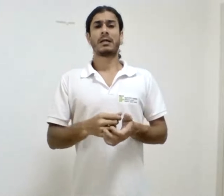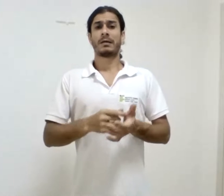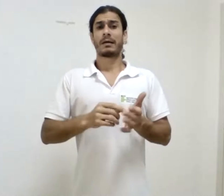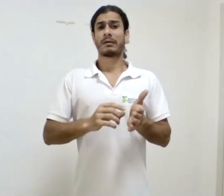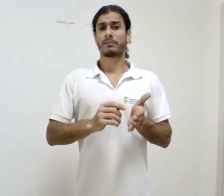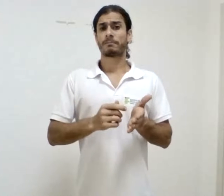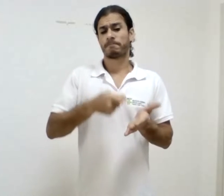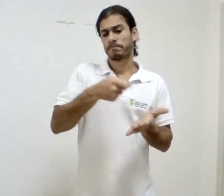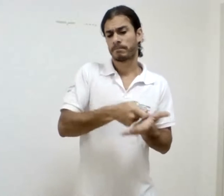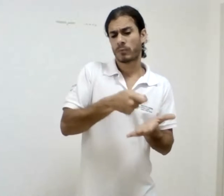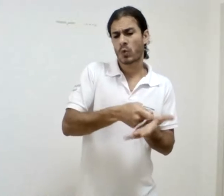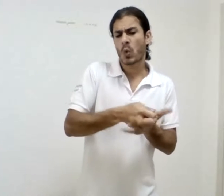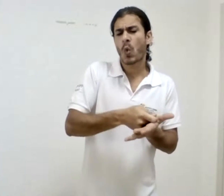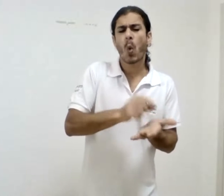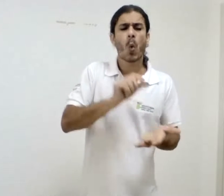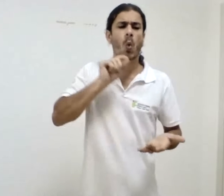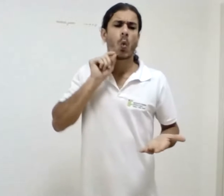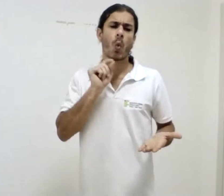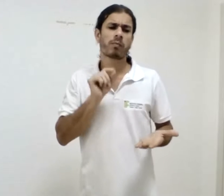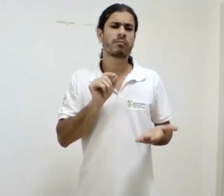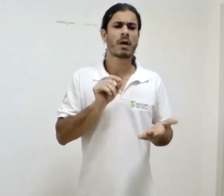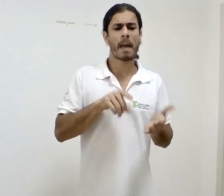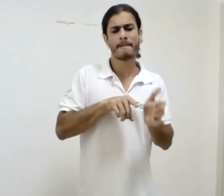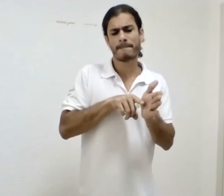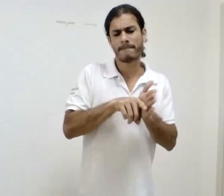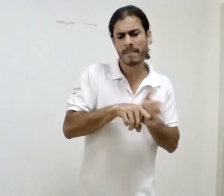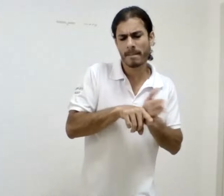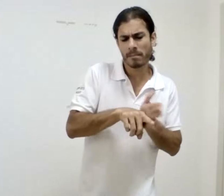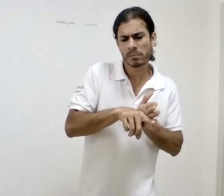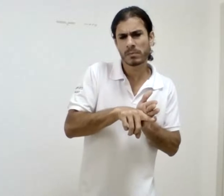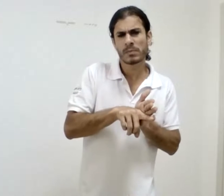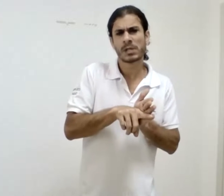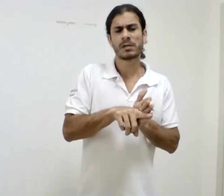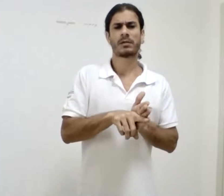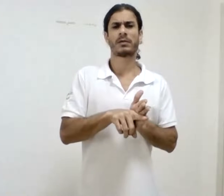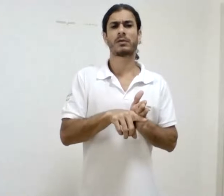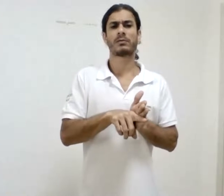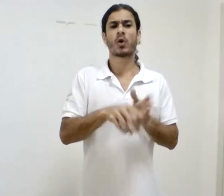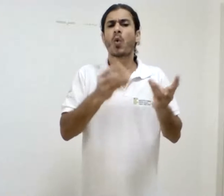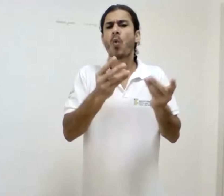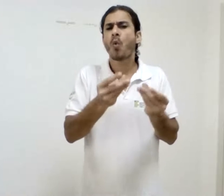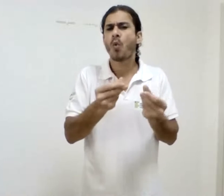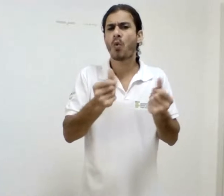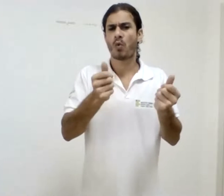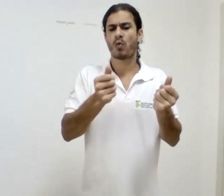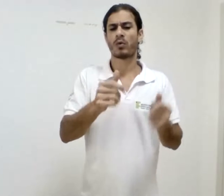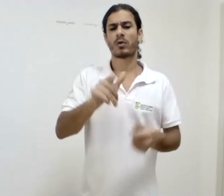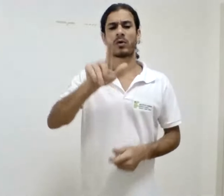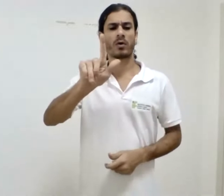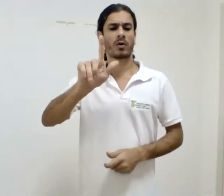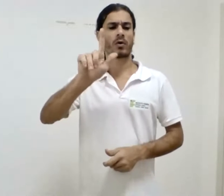educação, ou a chamada pesquisa qualitativa, como se nas ciências humanas, ou